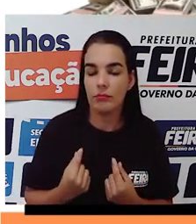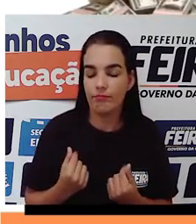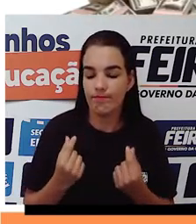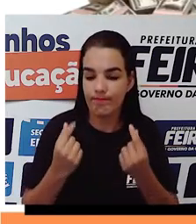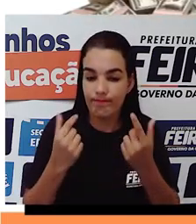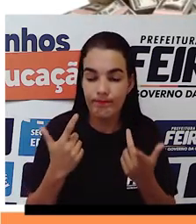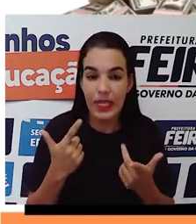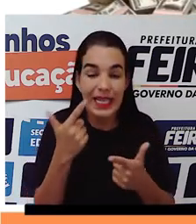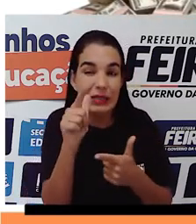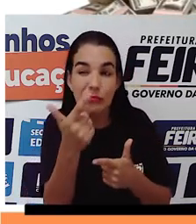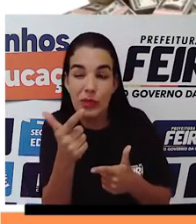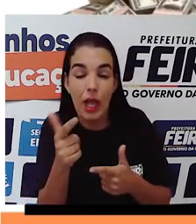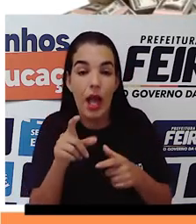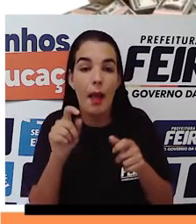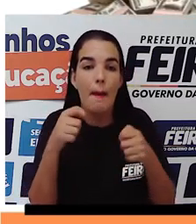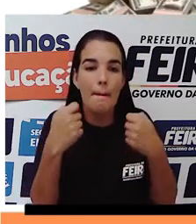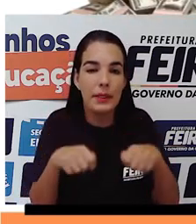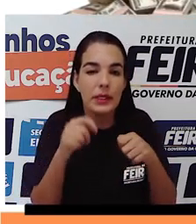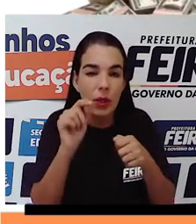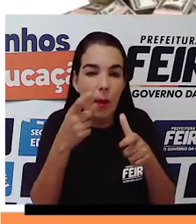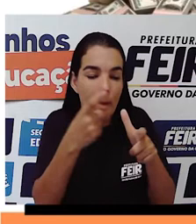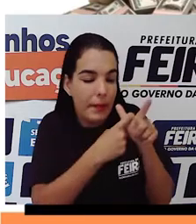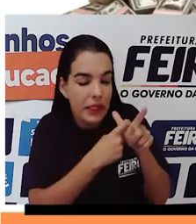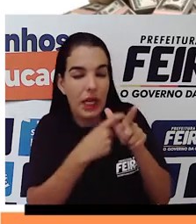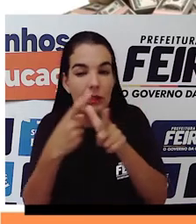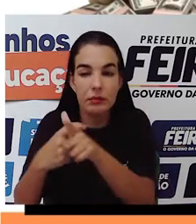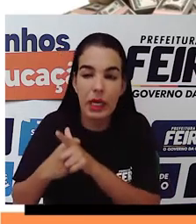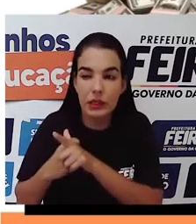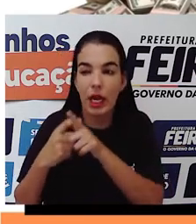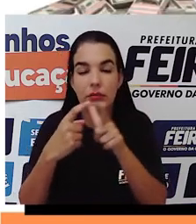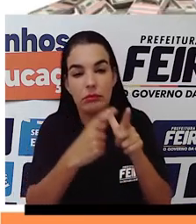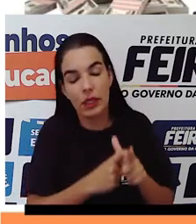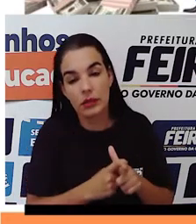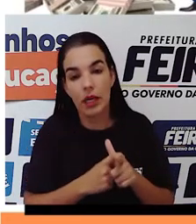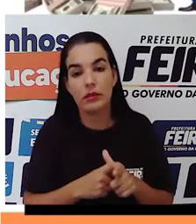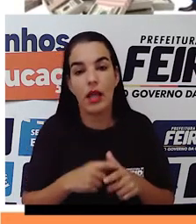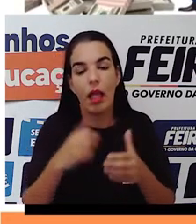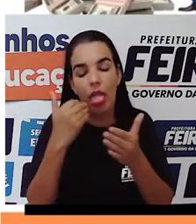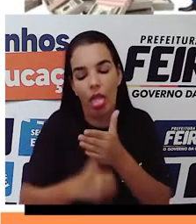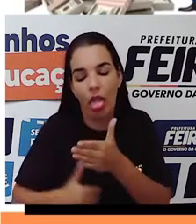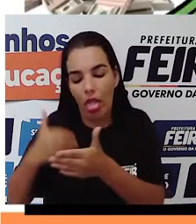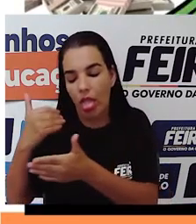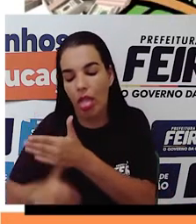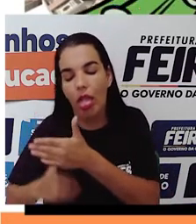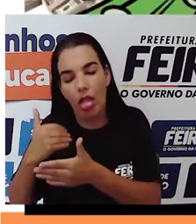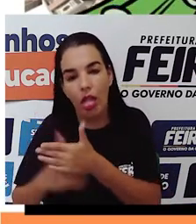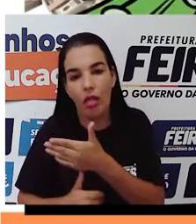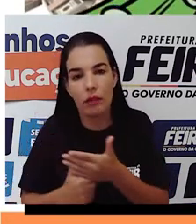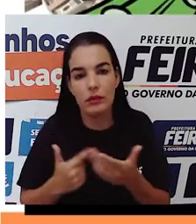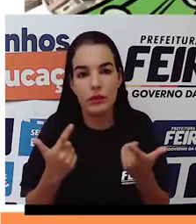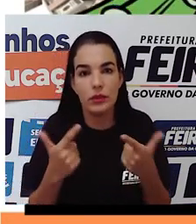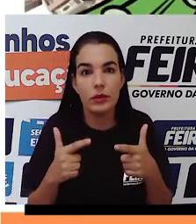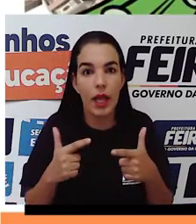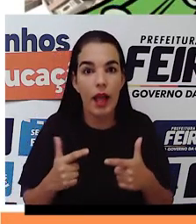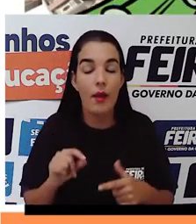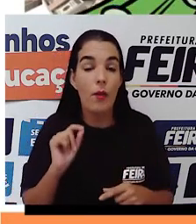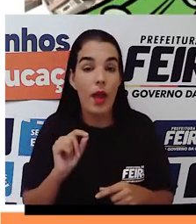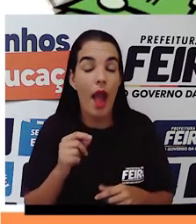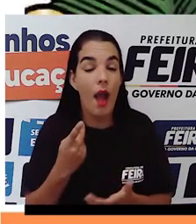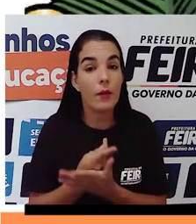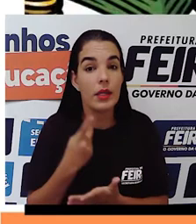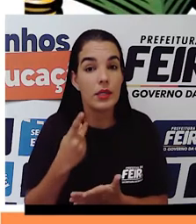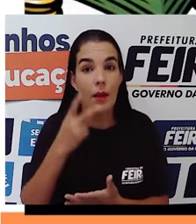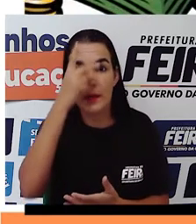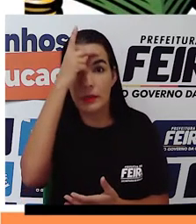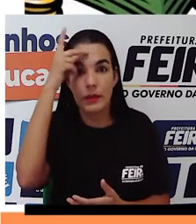os comerciantes de Recife. Assim, esses comerciantes, chamados na época de mascates, foram enriquecendo, enquanto os